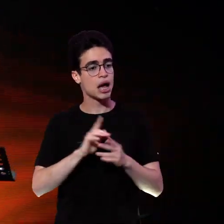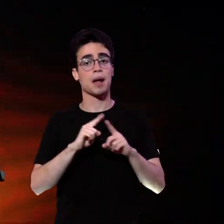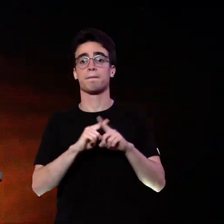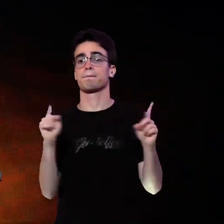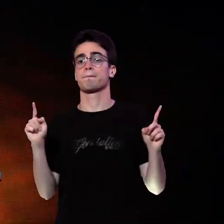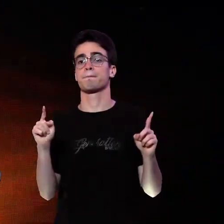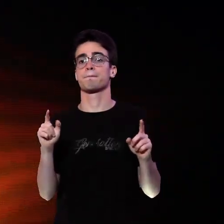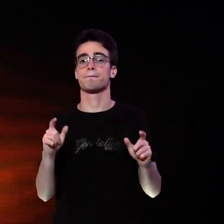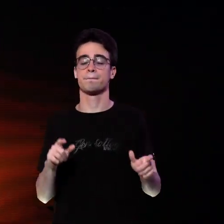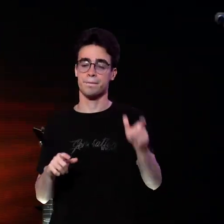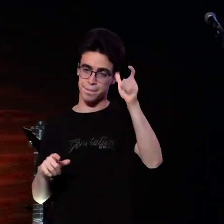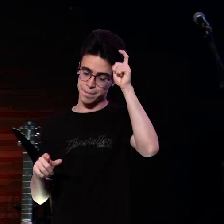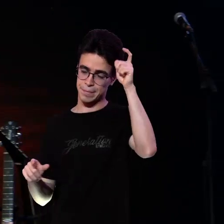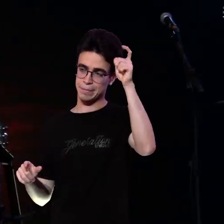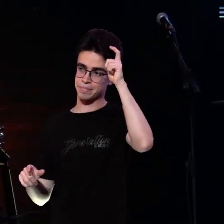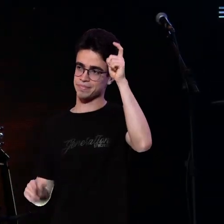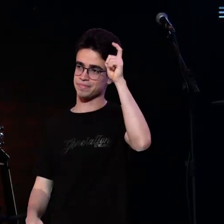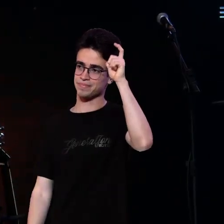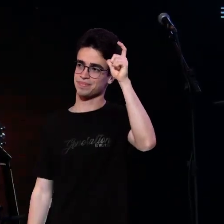Satanás,